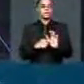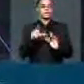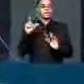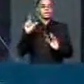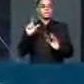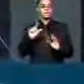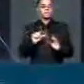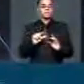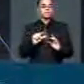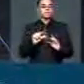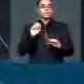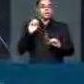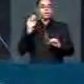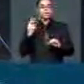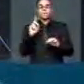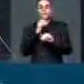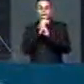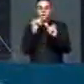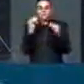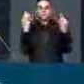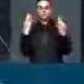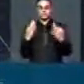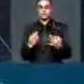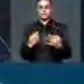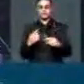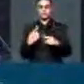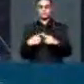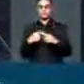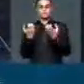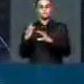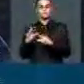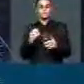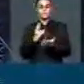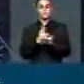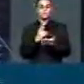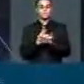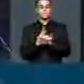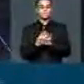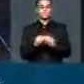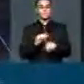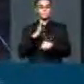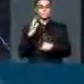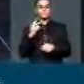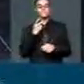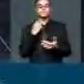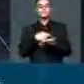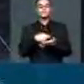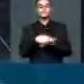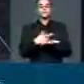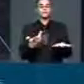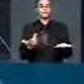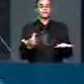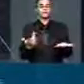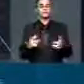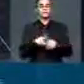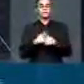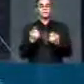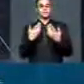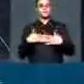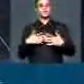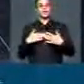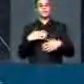diminuindo ou não quiseram informar os dados para que não criasse mais obrigações. Mas, pasmem, senhores, dos 400 e